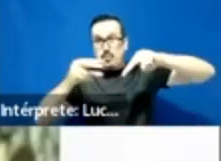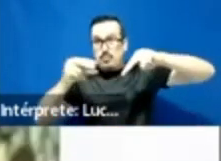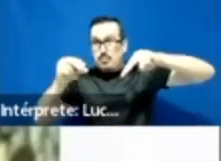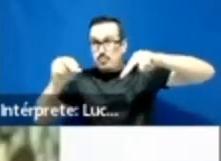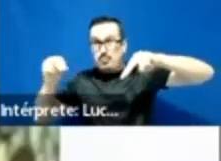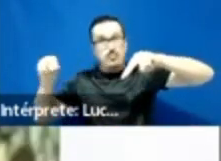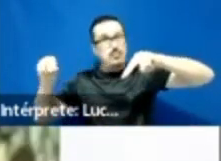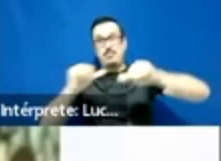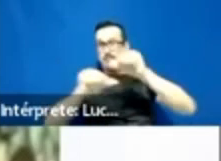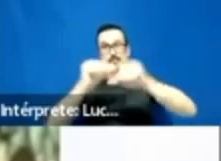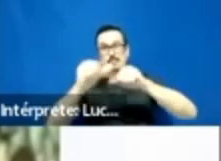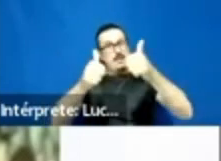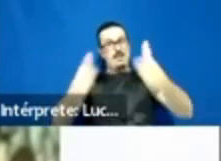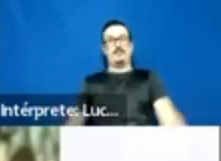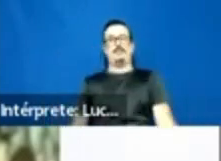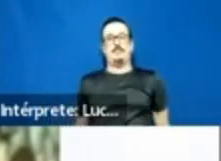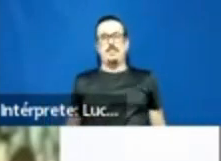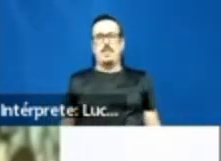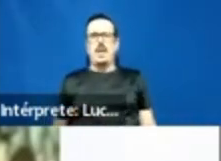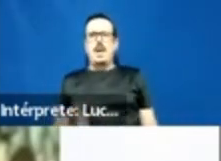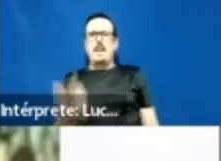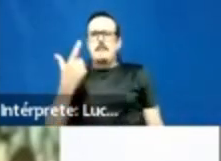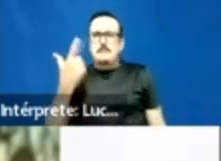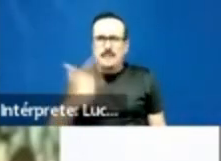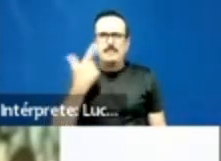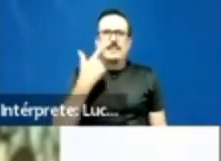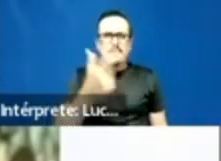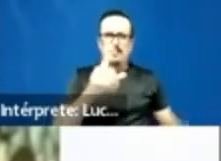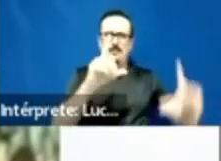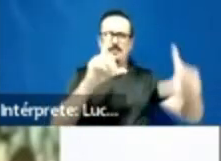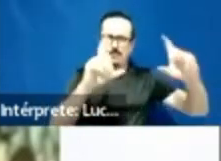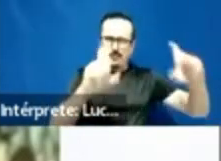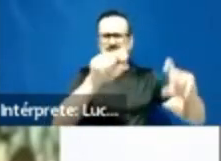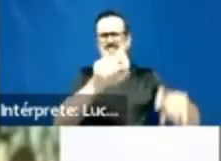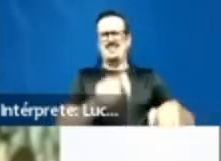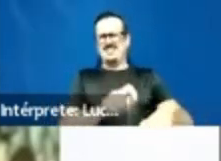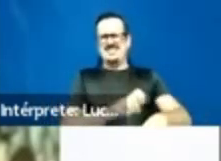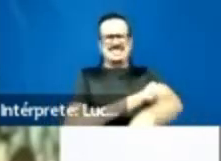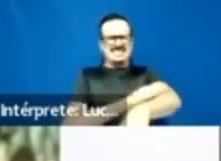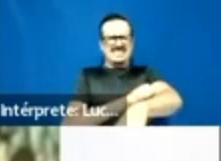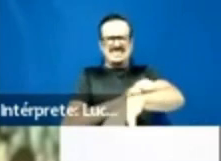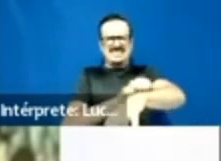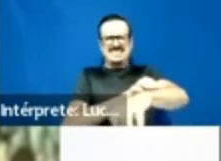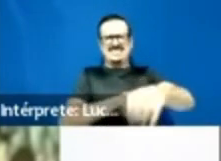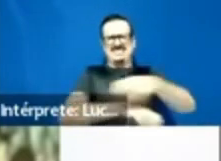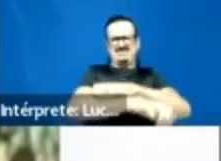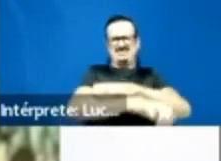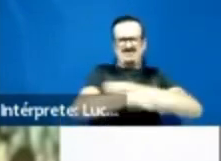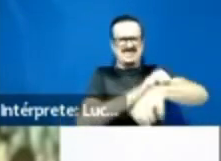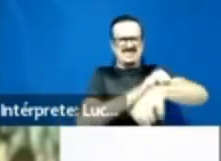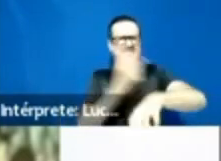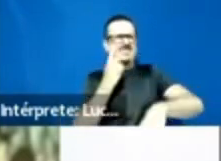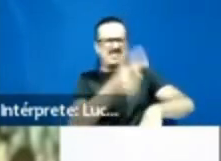caso da Rafaela, a epidermose bulhosa, né? É uma doença congênita, é rara, por